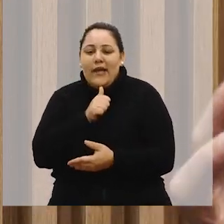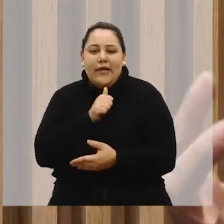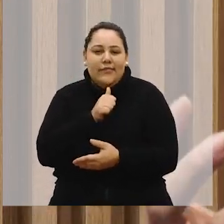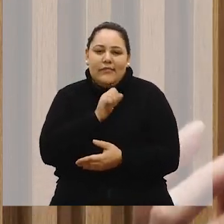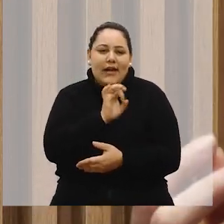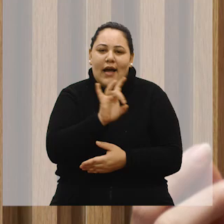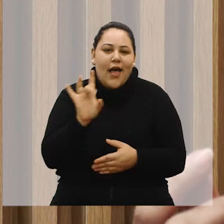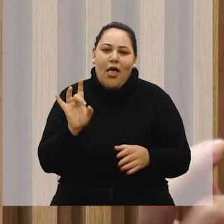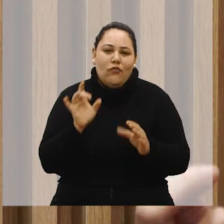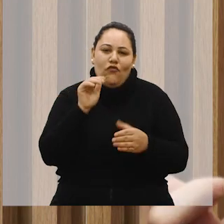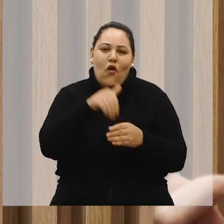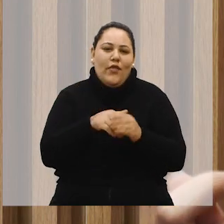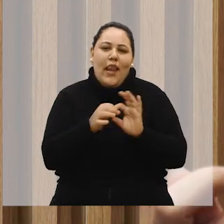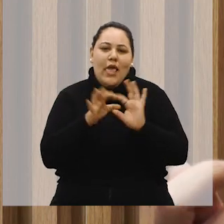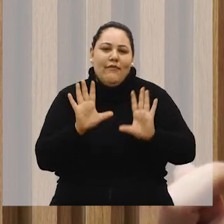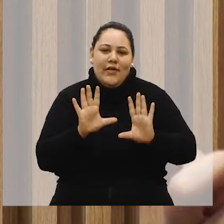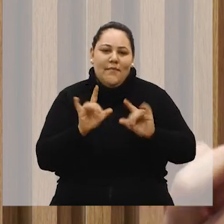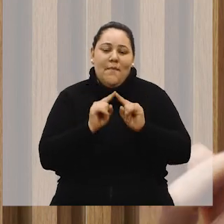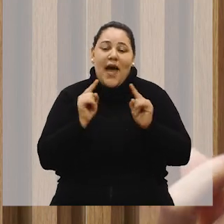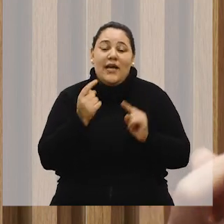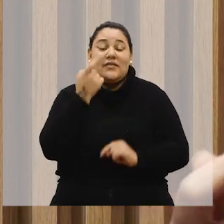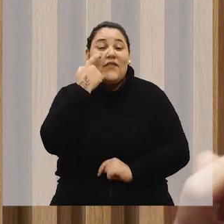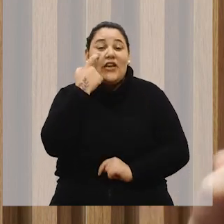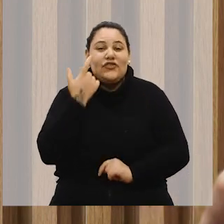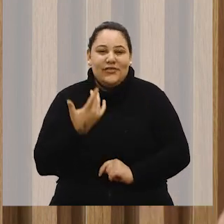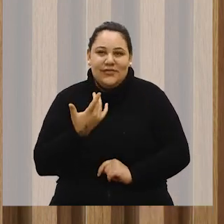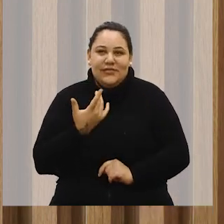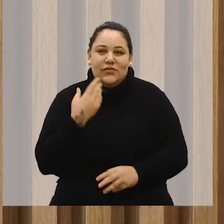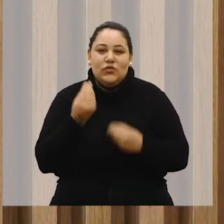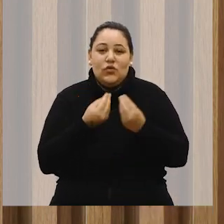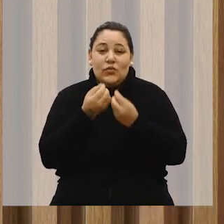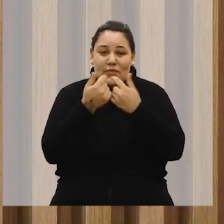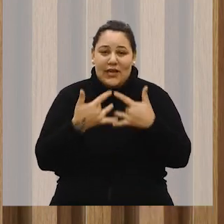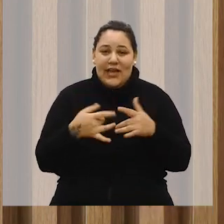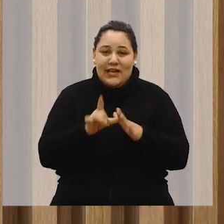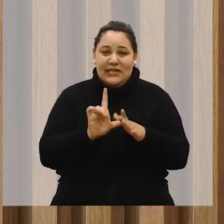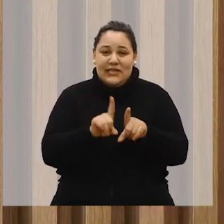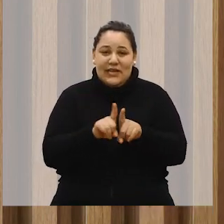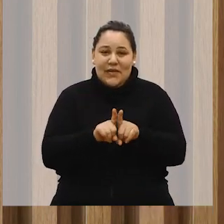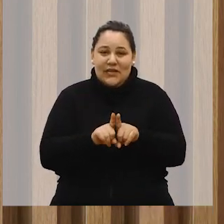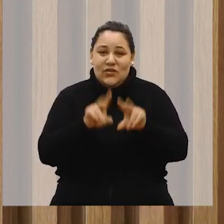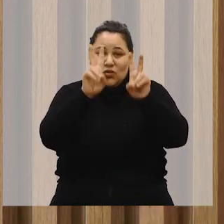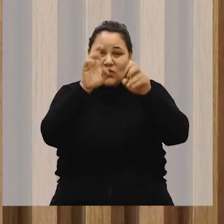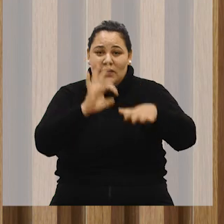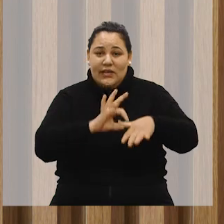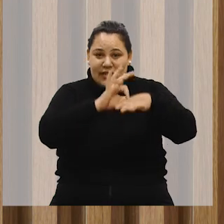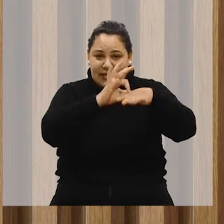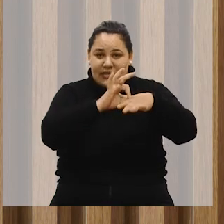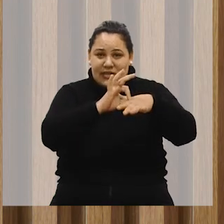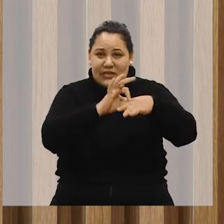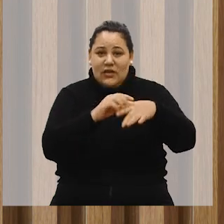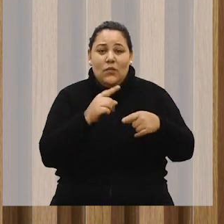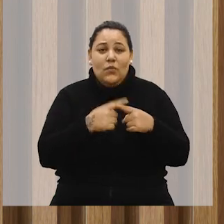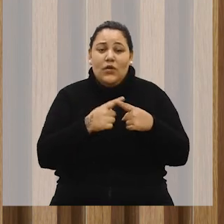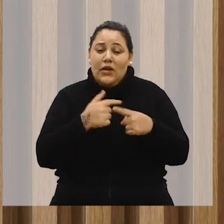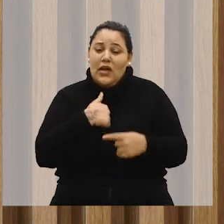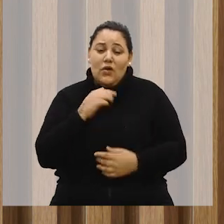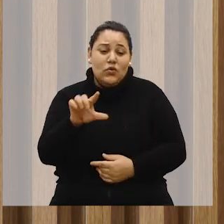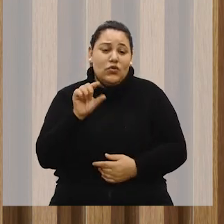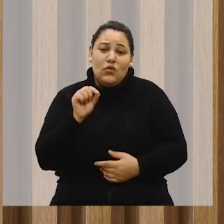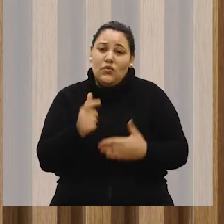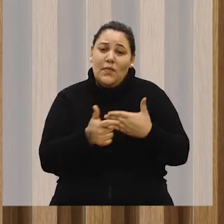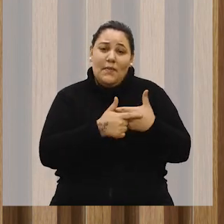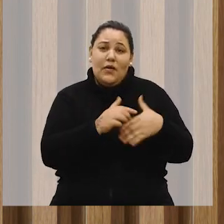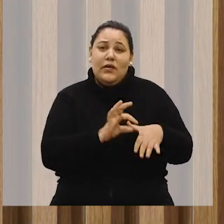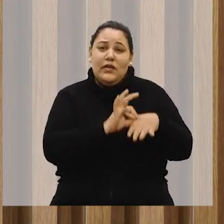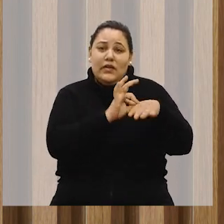quiser. Mas vejam aquilo que eu dizia antes sobre a questão da liderança. Porque eu escolho como líder, quem